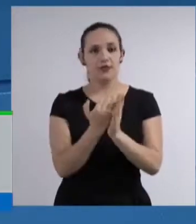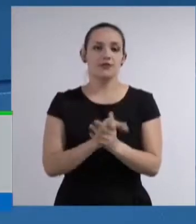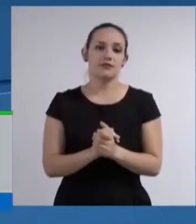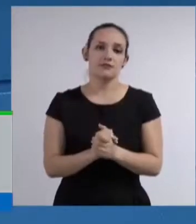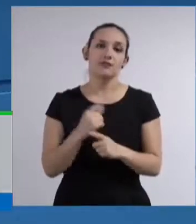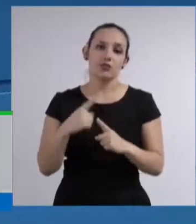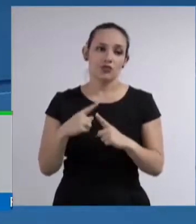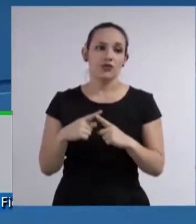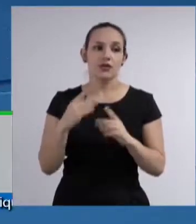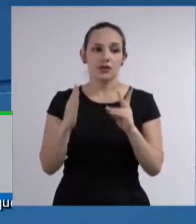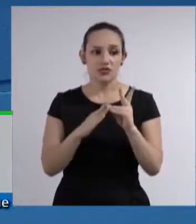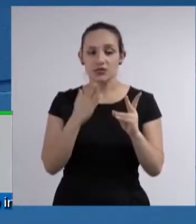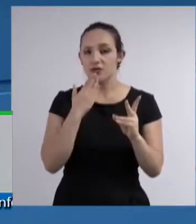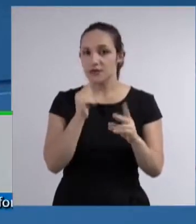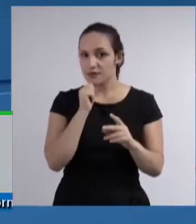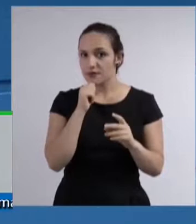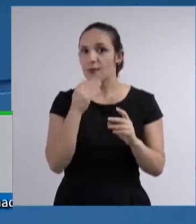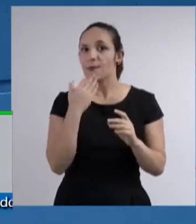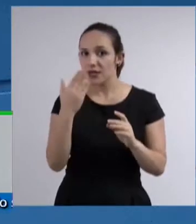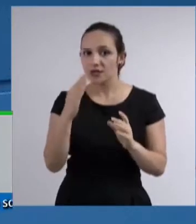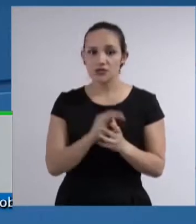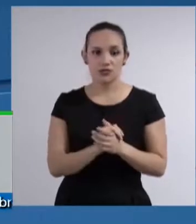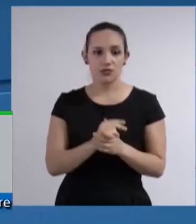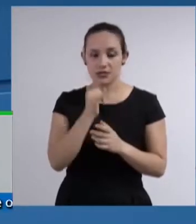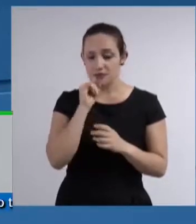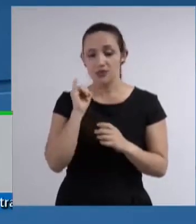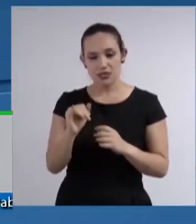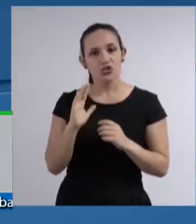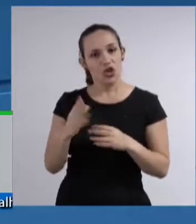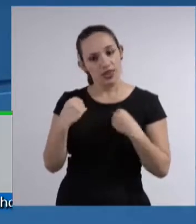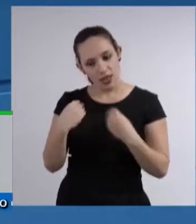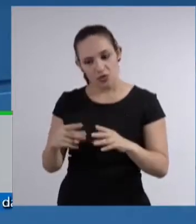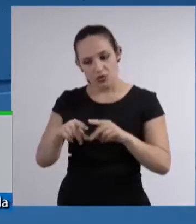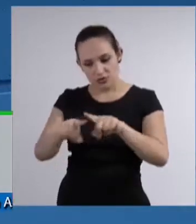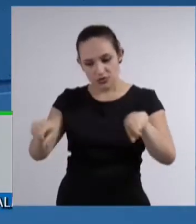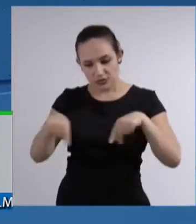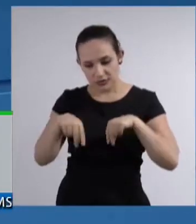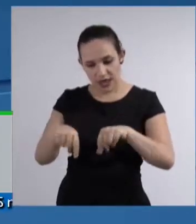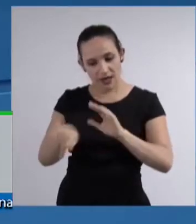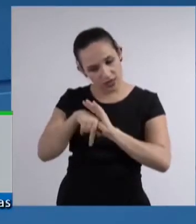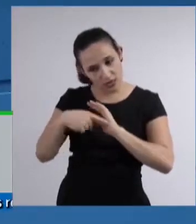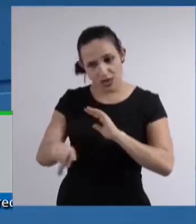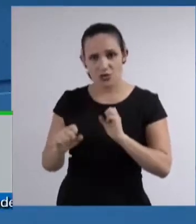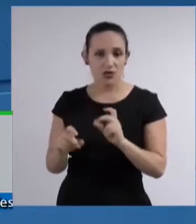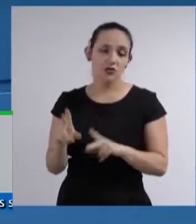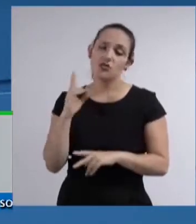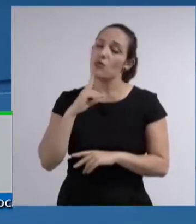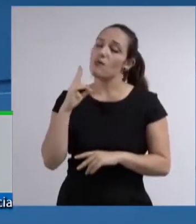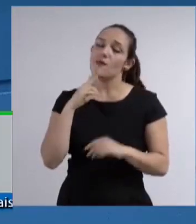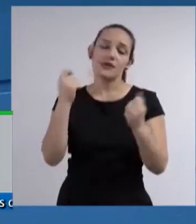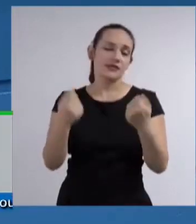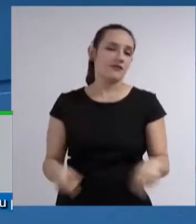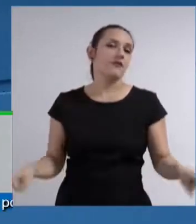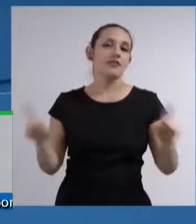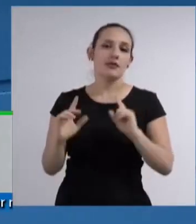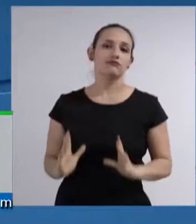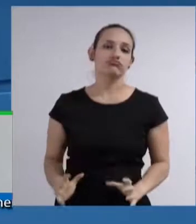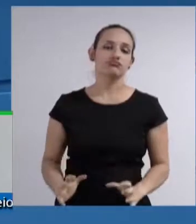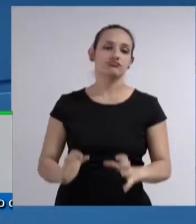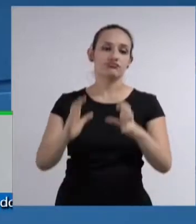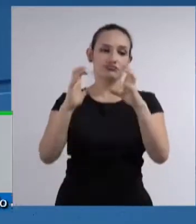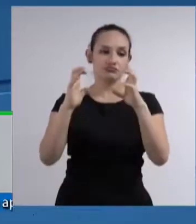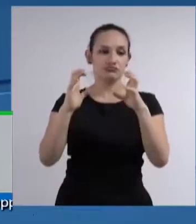estariam à procura de terra. Se fosse lhe dado de direito o que é seu de direito, com certeza não haveria esse enfrentamento,